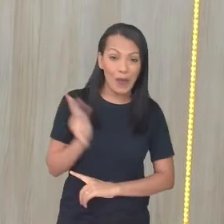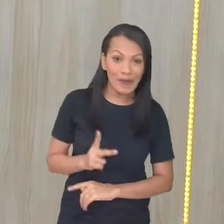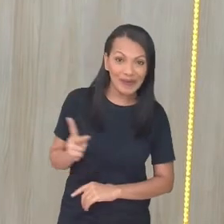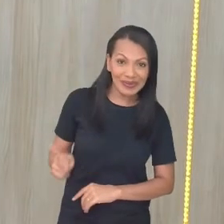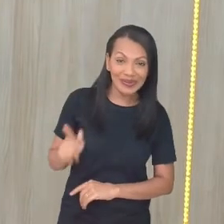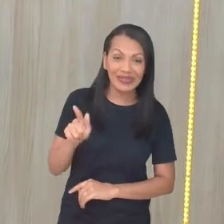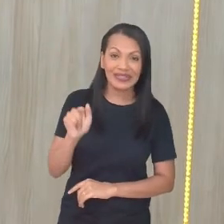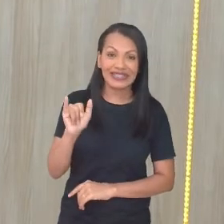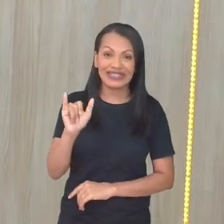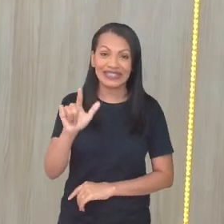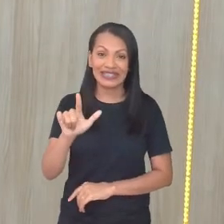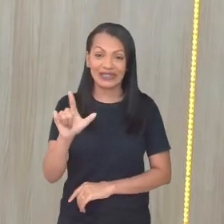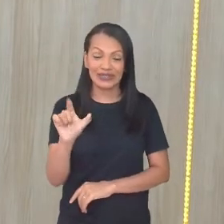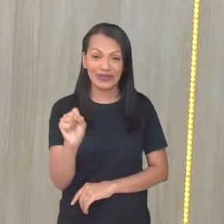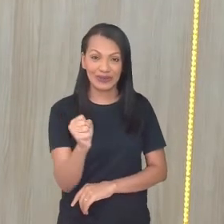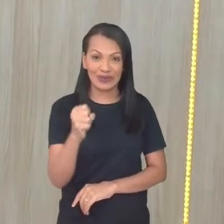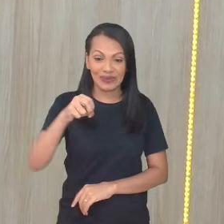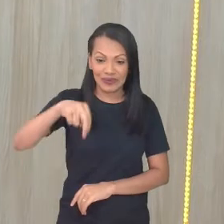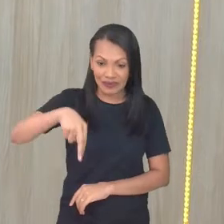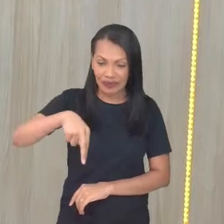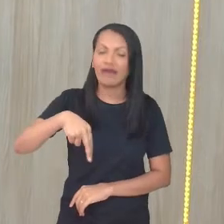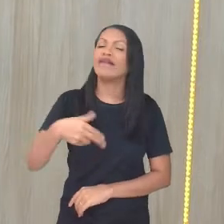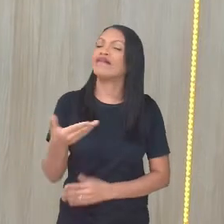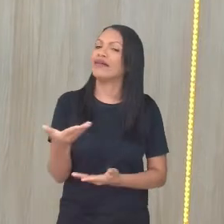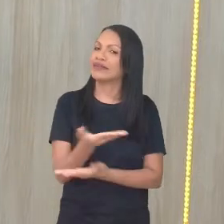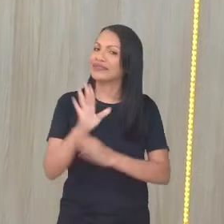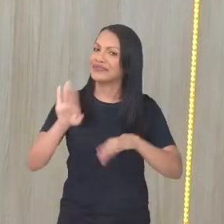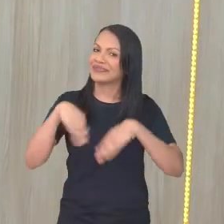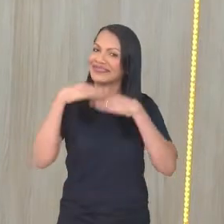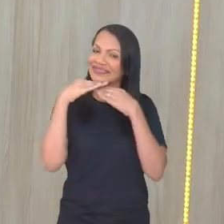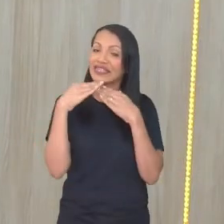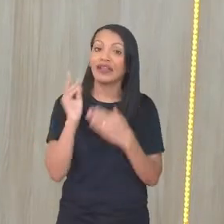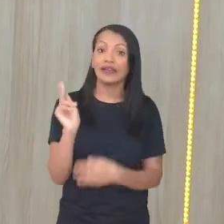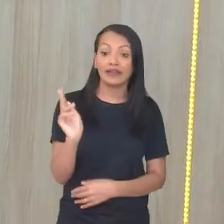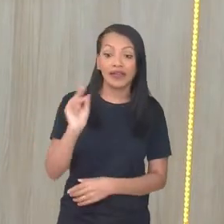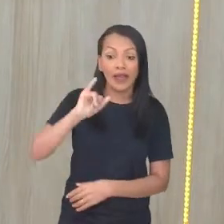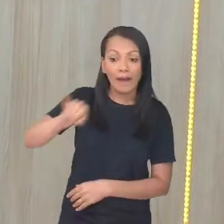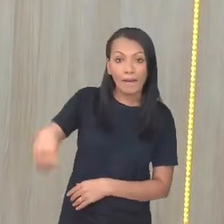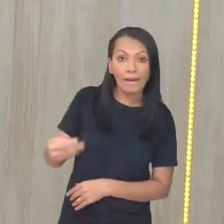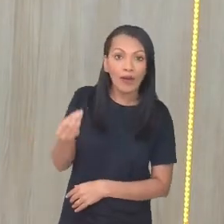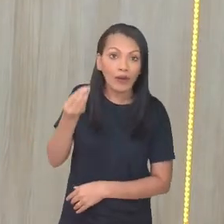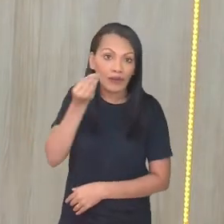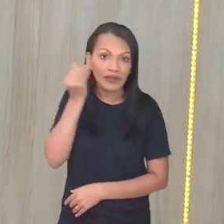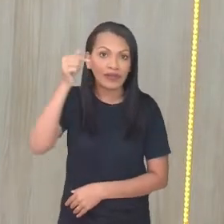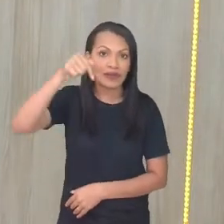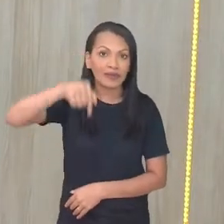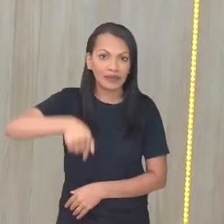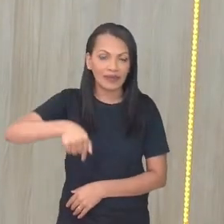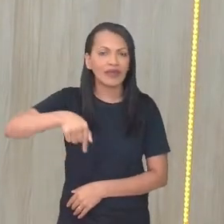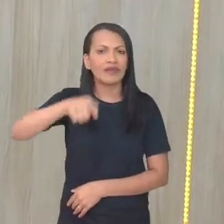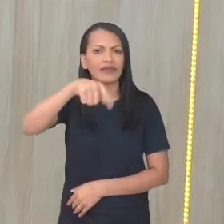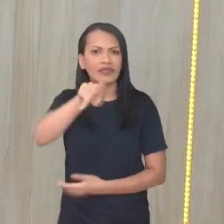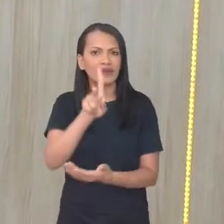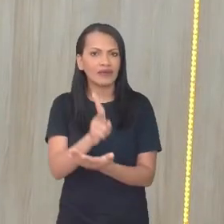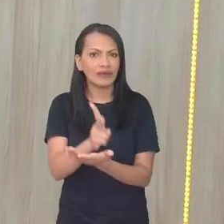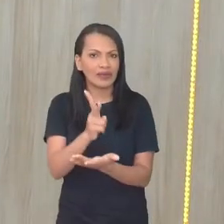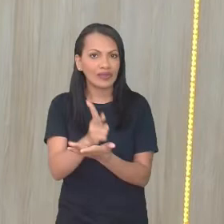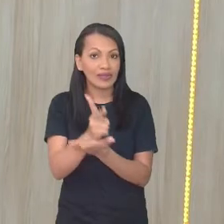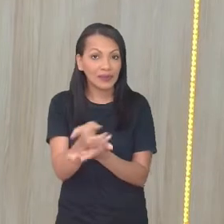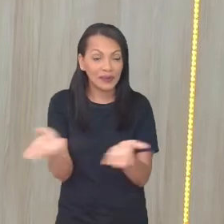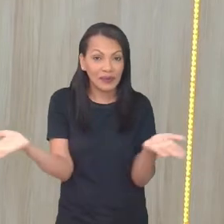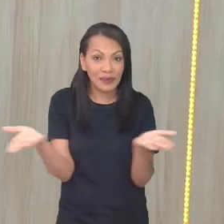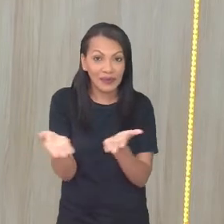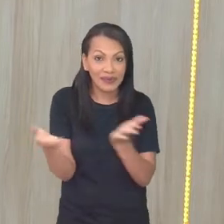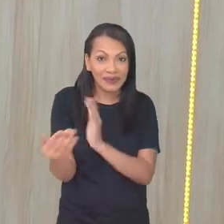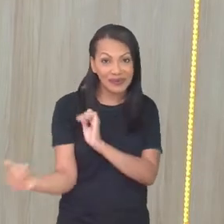que estava com vocês ainda há pouco. E aproveitando, né, que o professor Gilson estava aqui, quem continua conosco hoje aqui